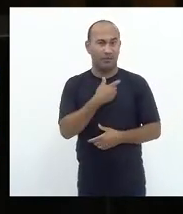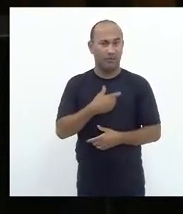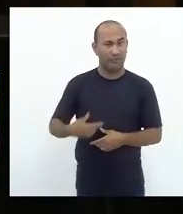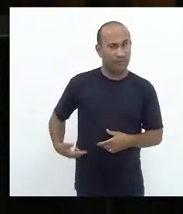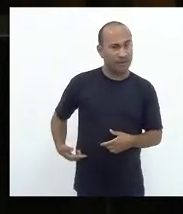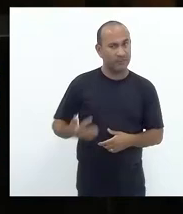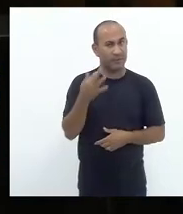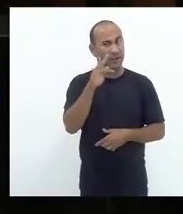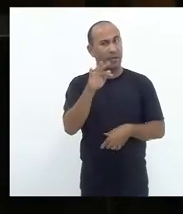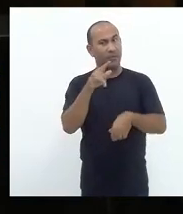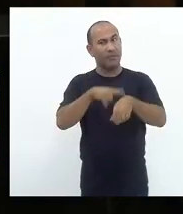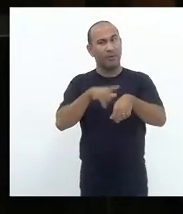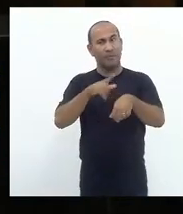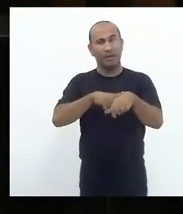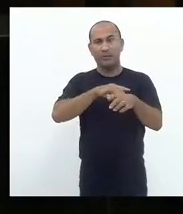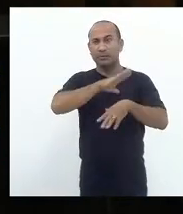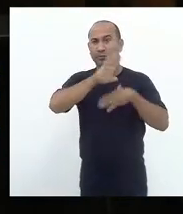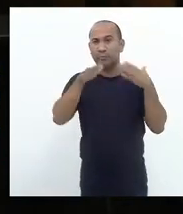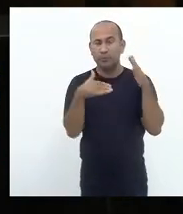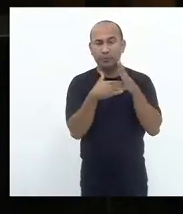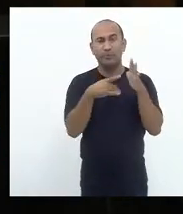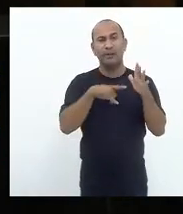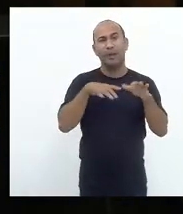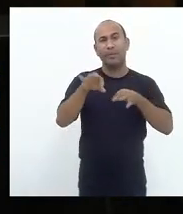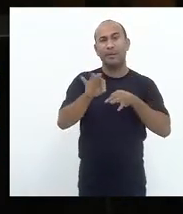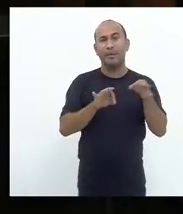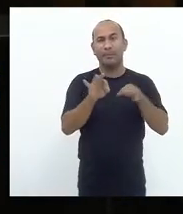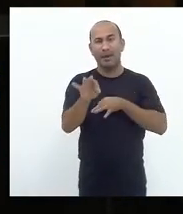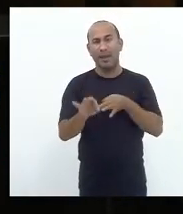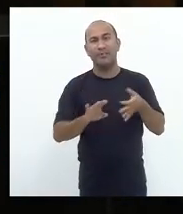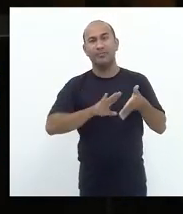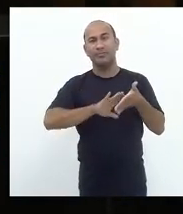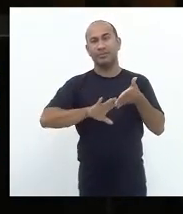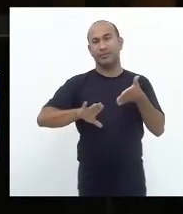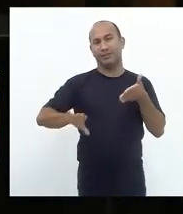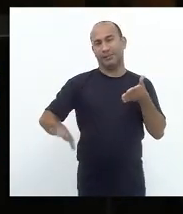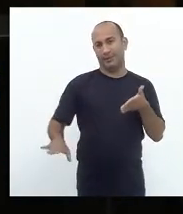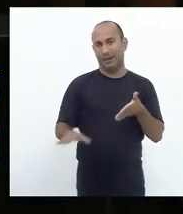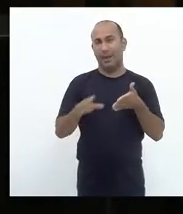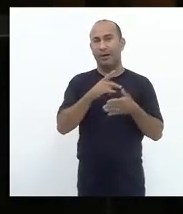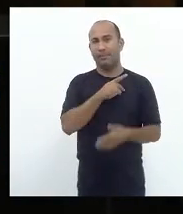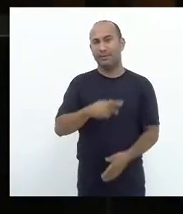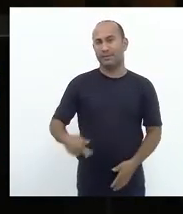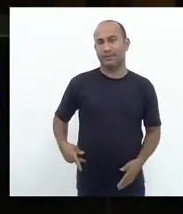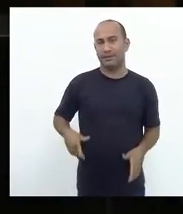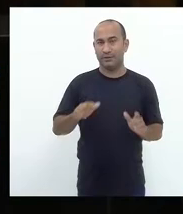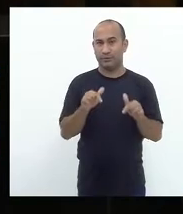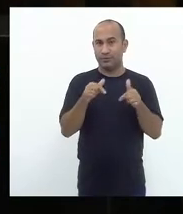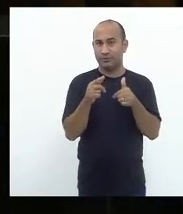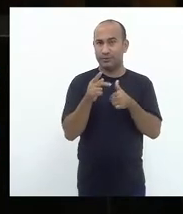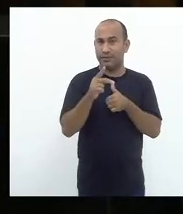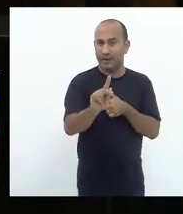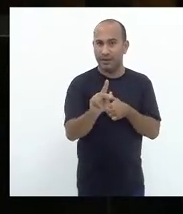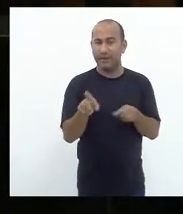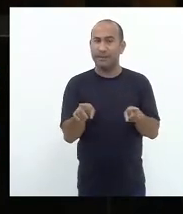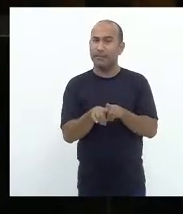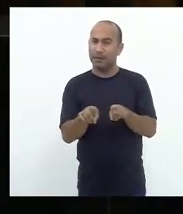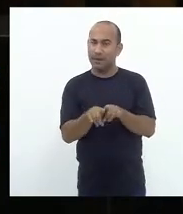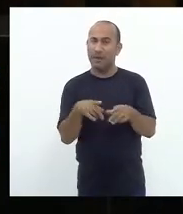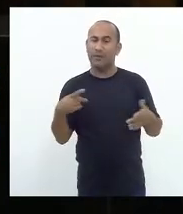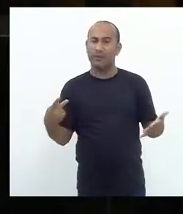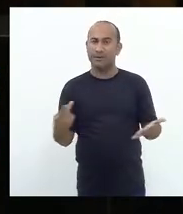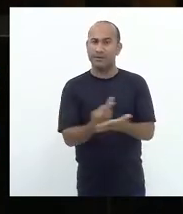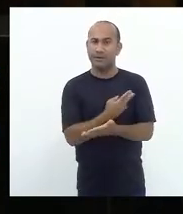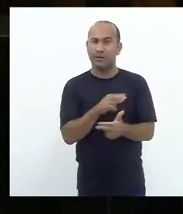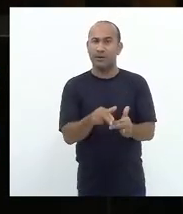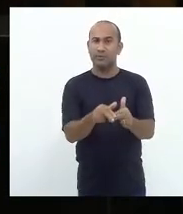em todo momento, há tudo uma arquitetura para tirar a autonomia do presidente nas suas atuações. Isso também ocorreu em